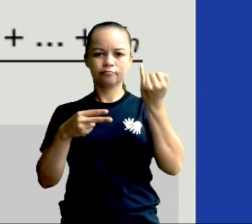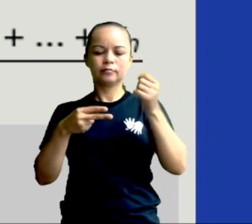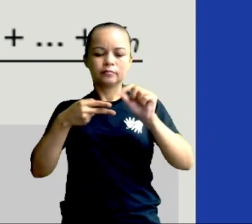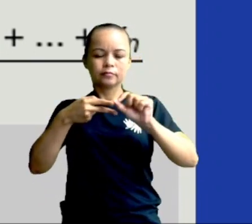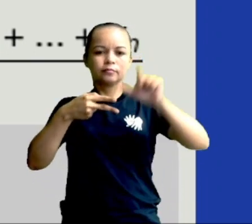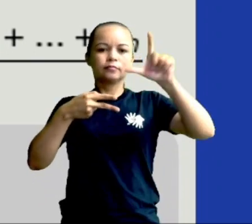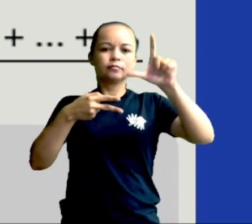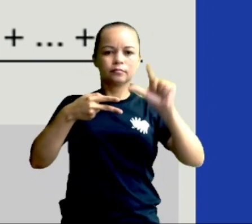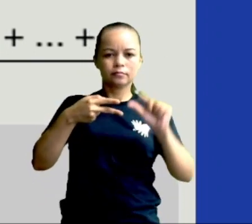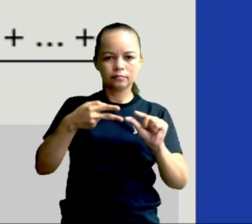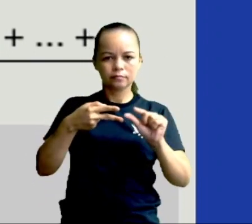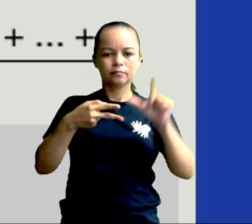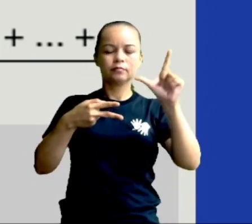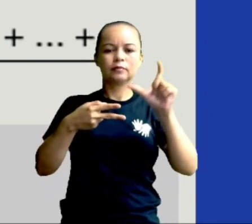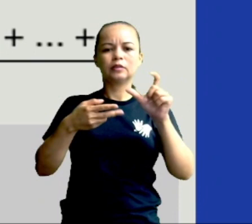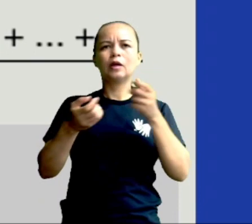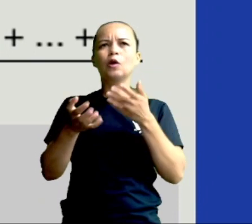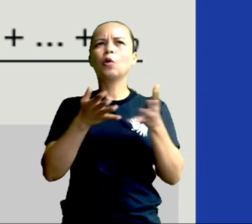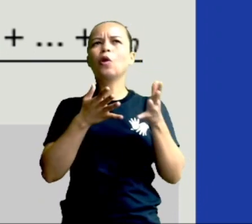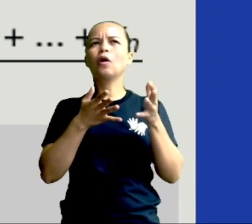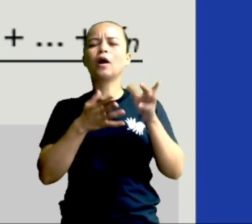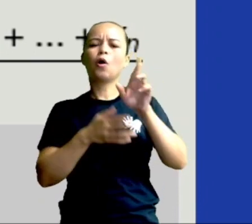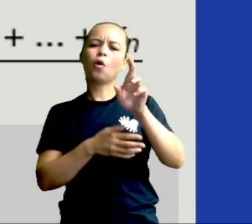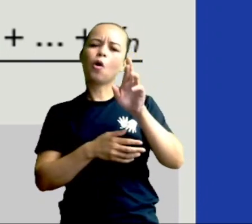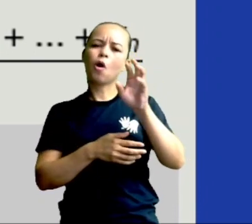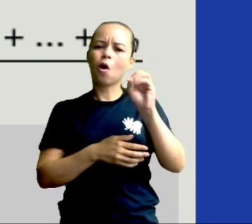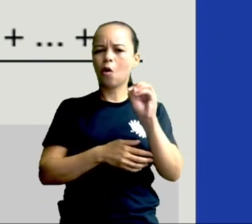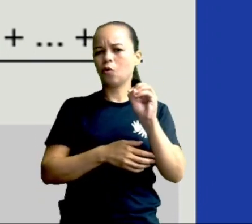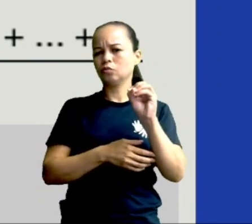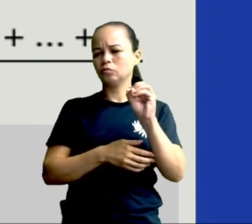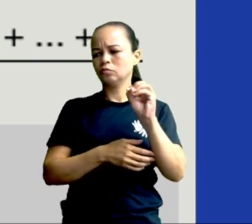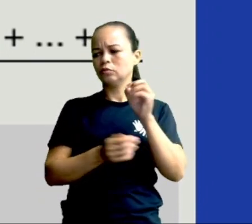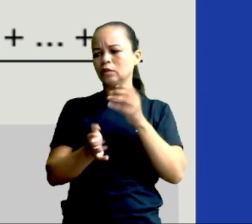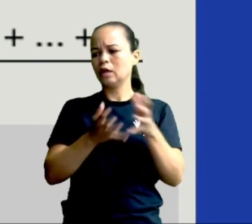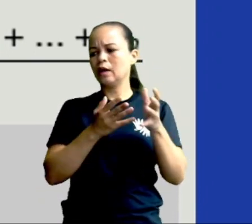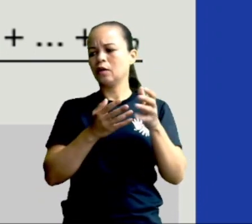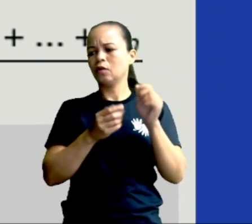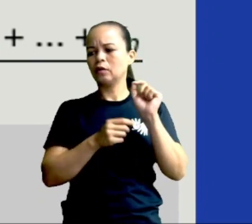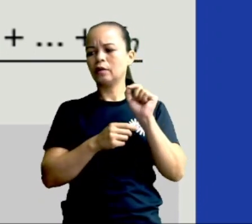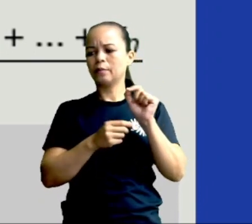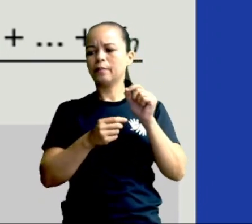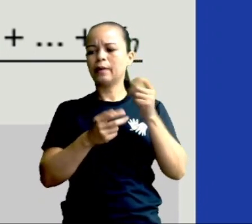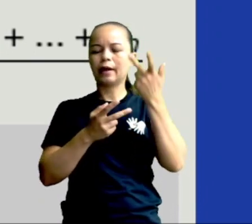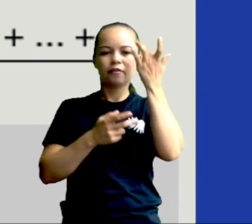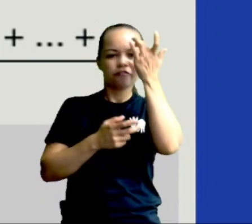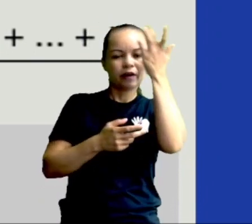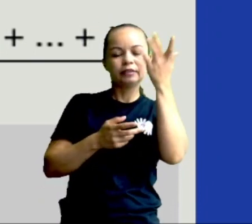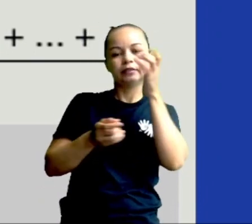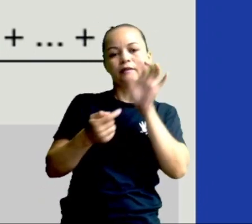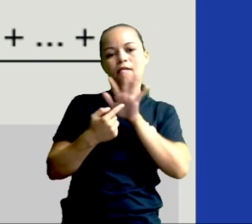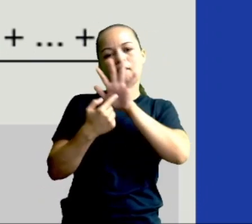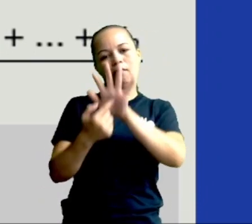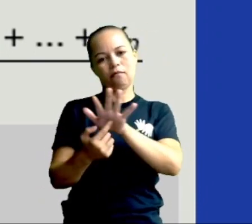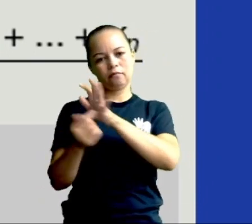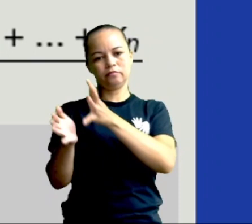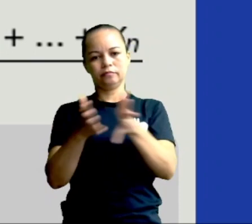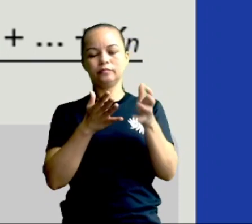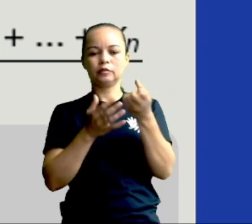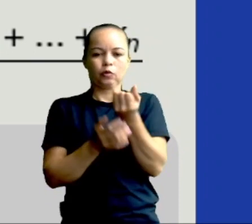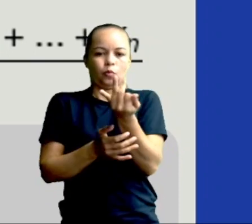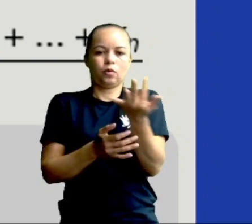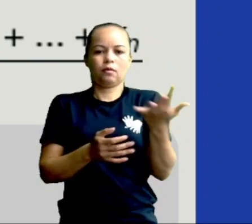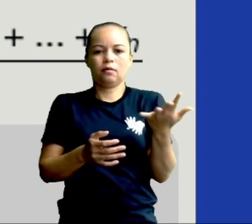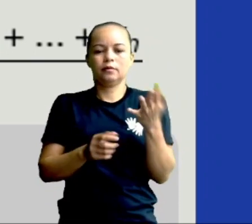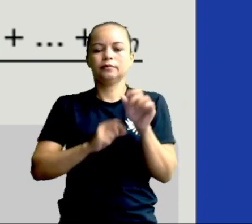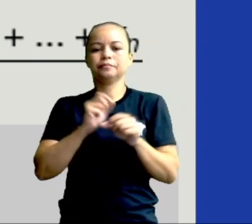isso? Rol. Colocar em rol, em ordem crescente ou decrescente, para facilitar a visualização da quantidade